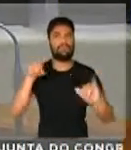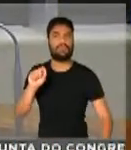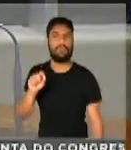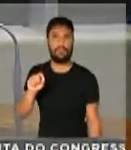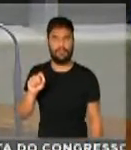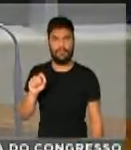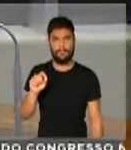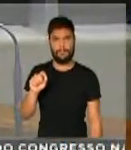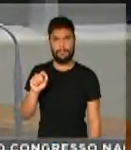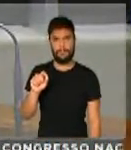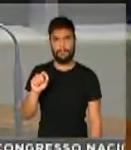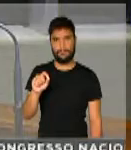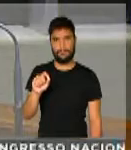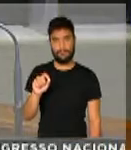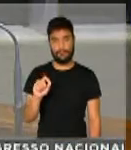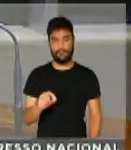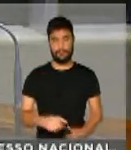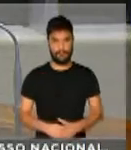A de que,